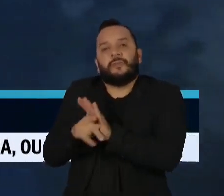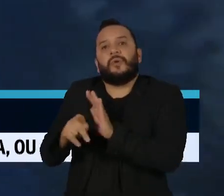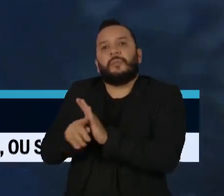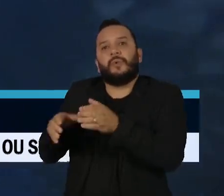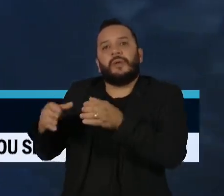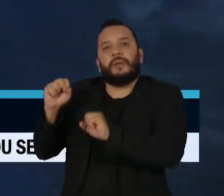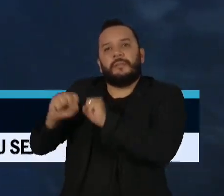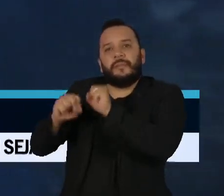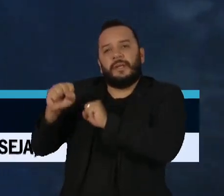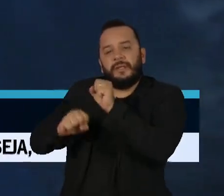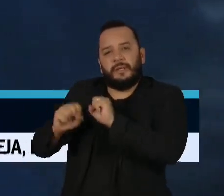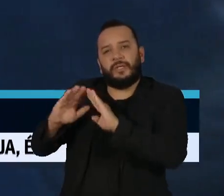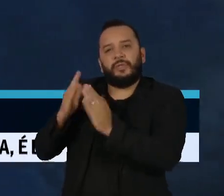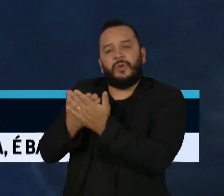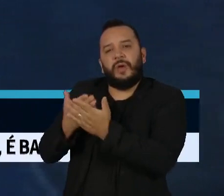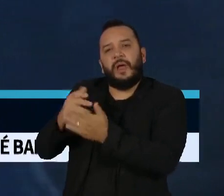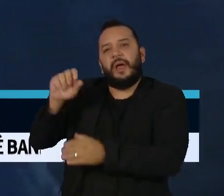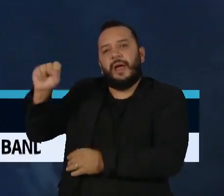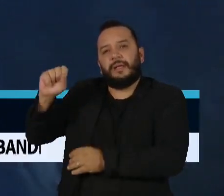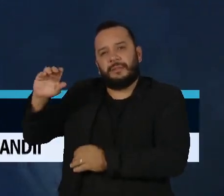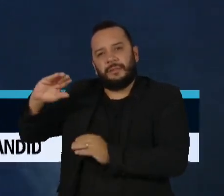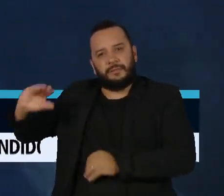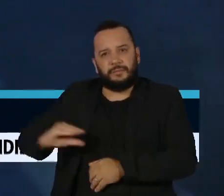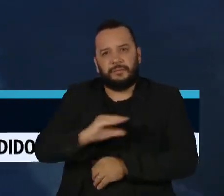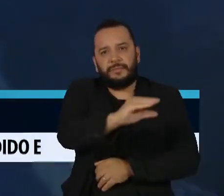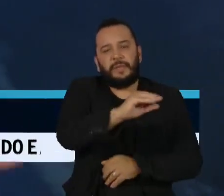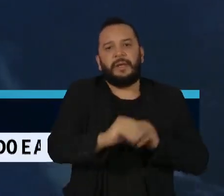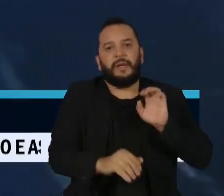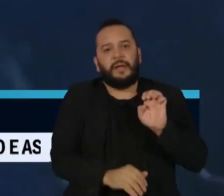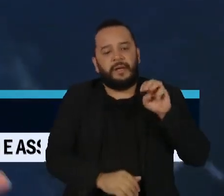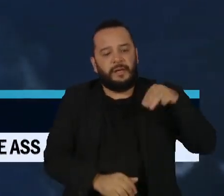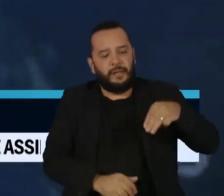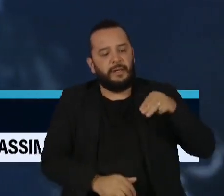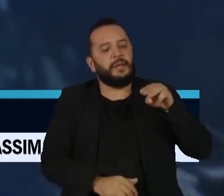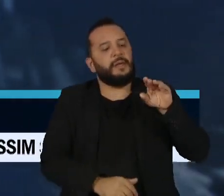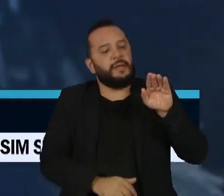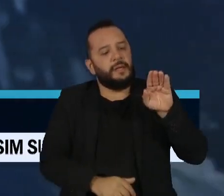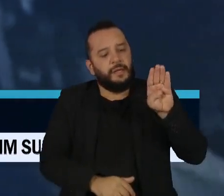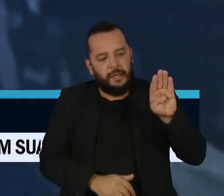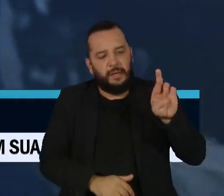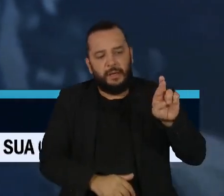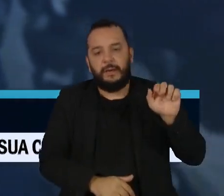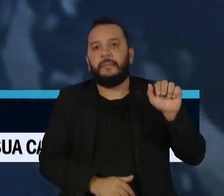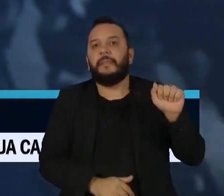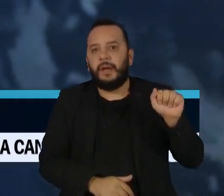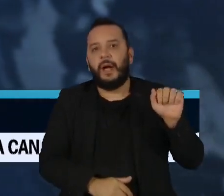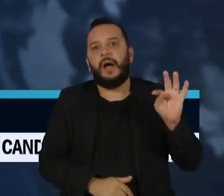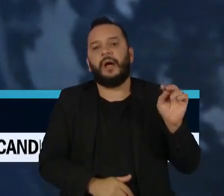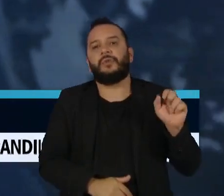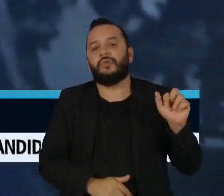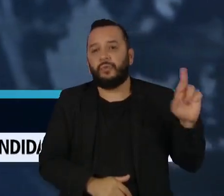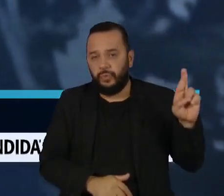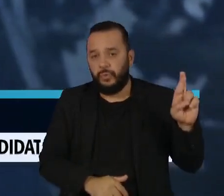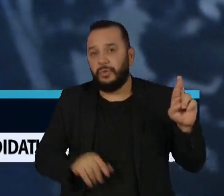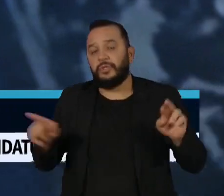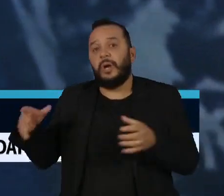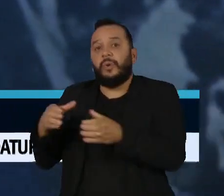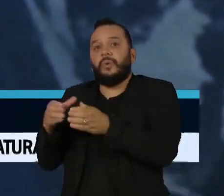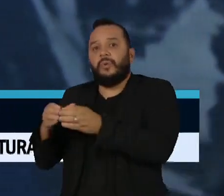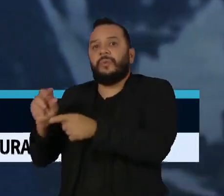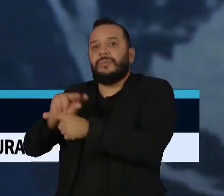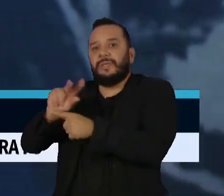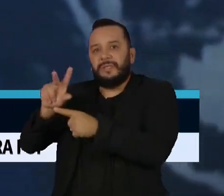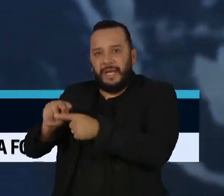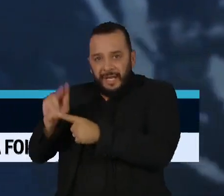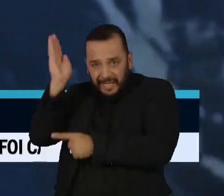para a Embratur. A Confederação Nacional do Comércio, que administra o SESC e o SENAC, reagiu e convocou manifestações